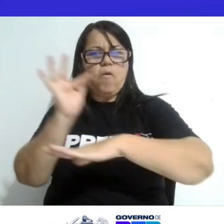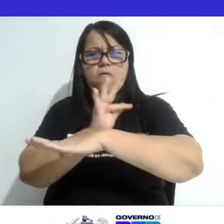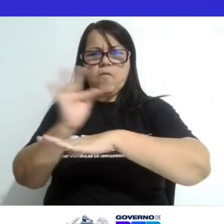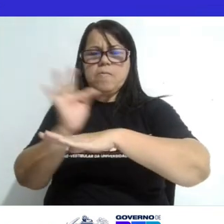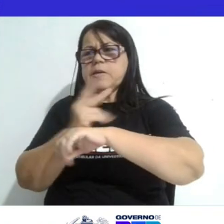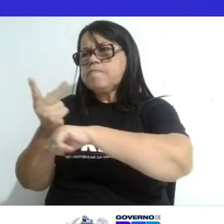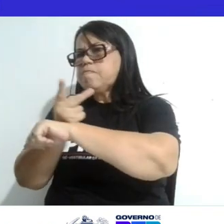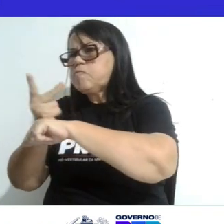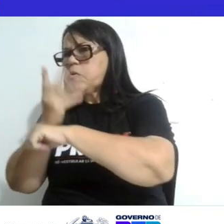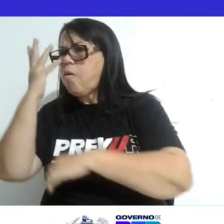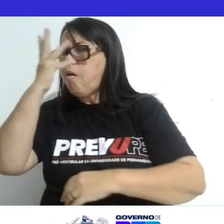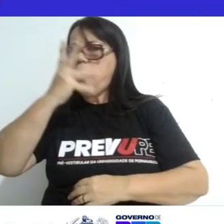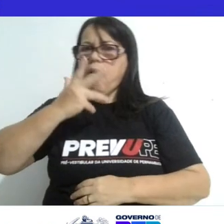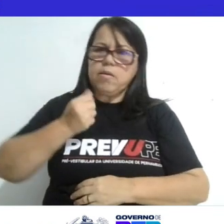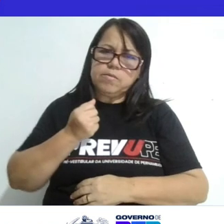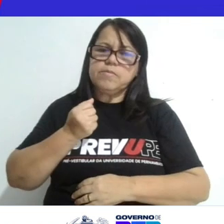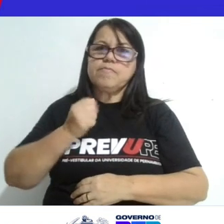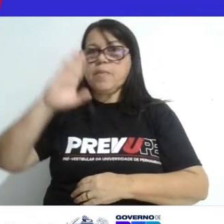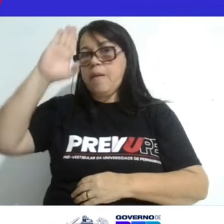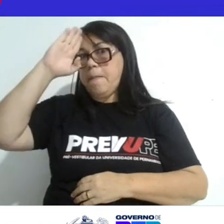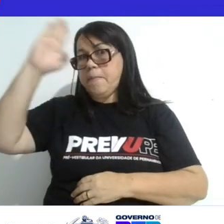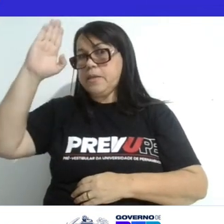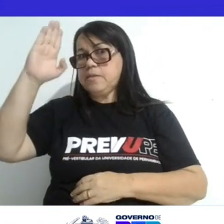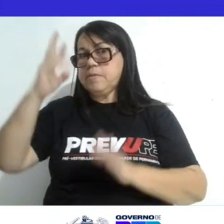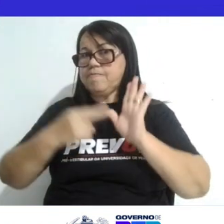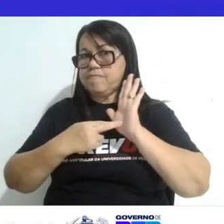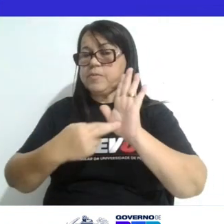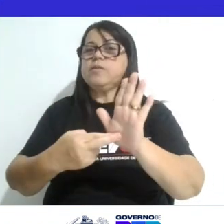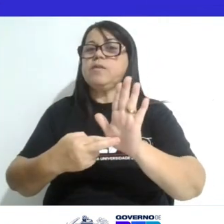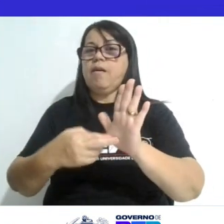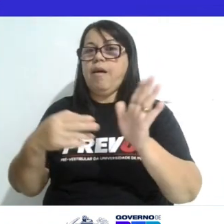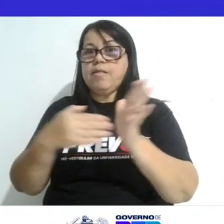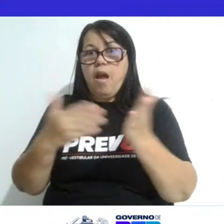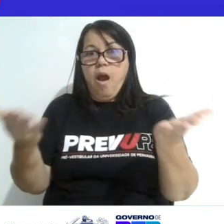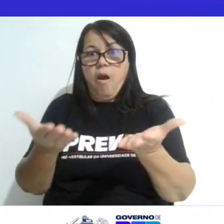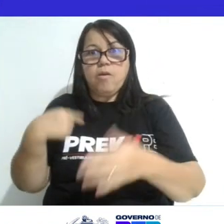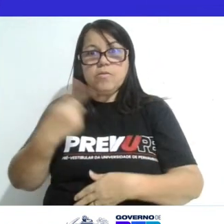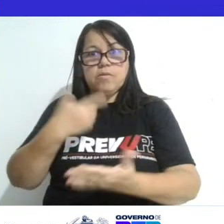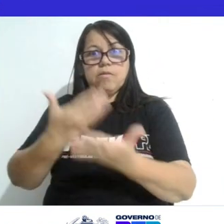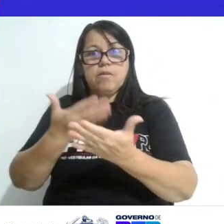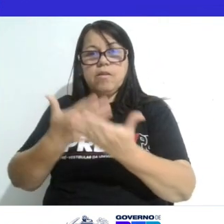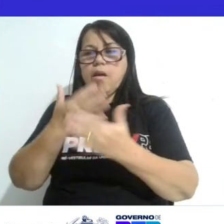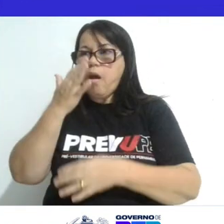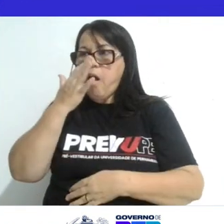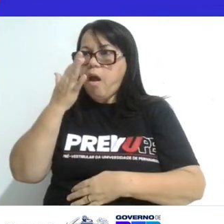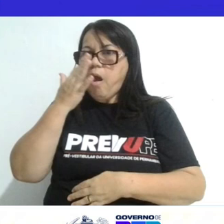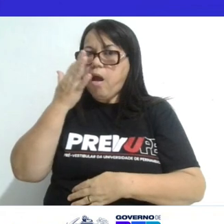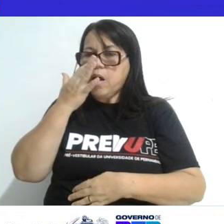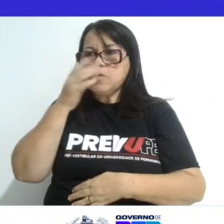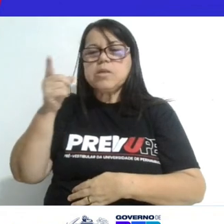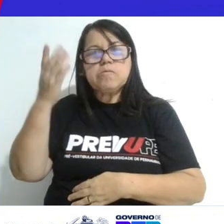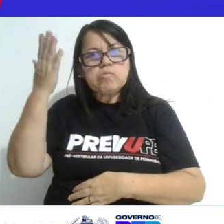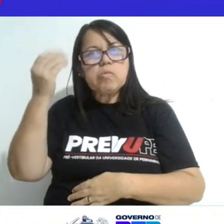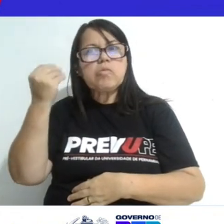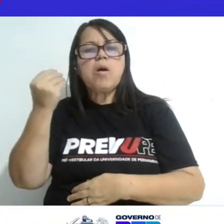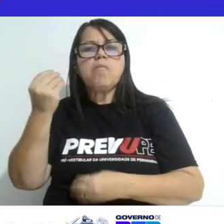Busca Pela beleza seus principais representantes são até hoje estudados e admirados tanto pela maestria com que